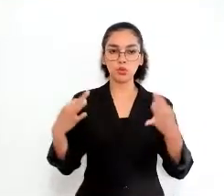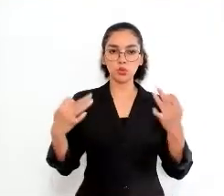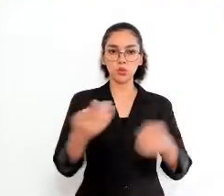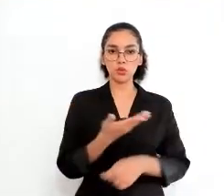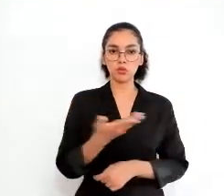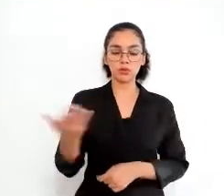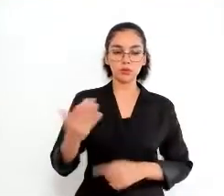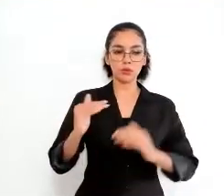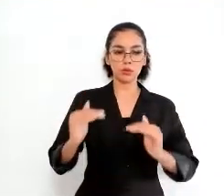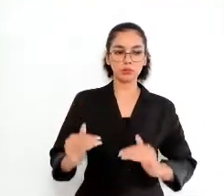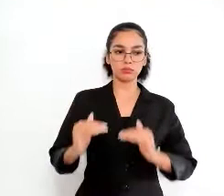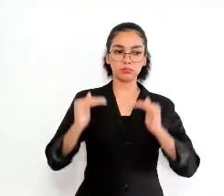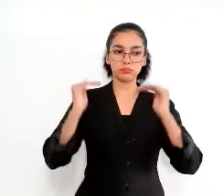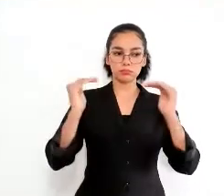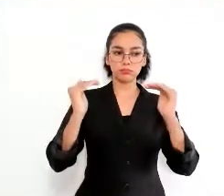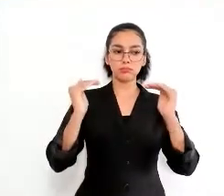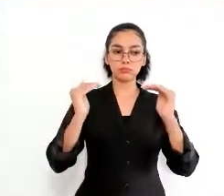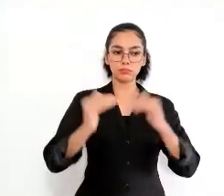autoridades,